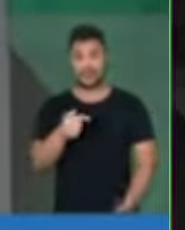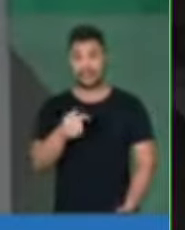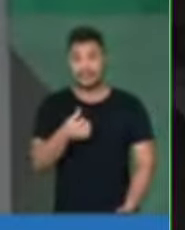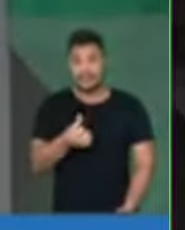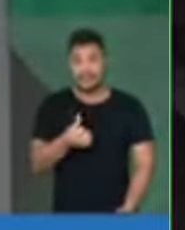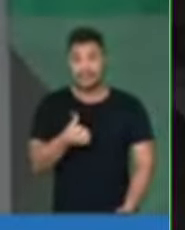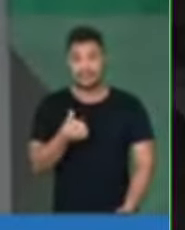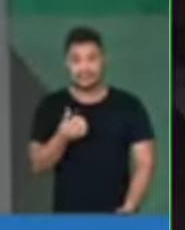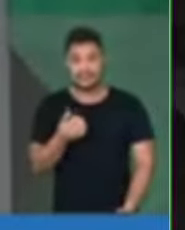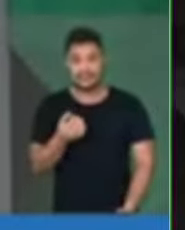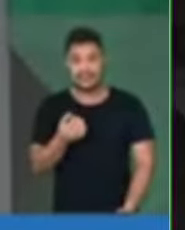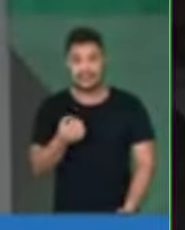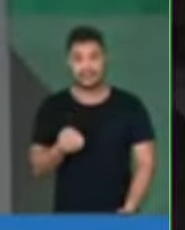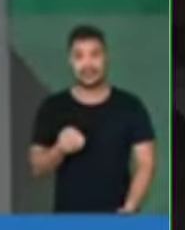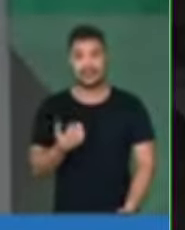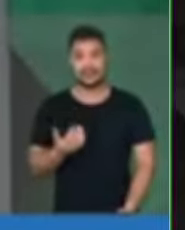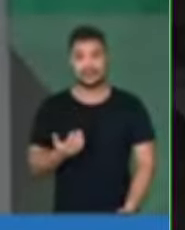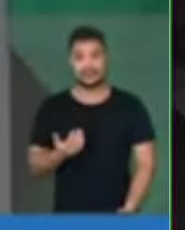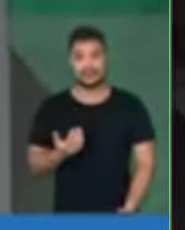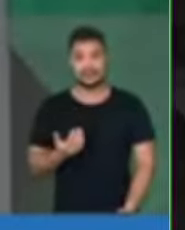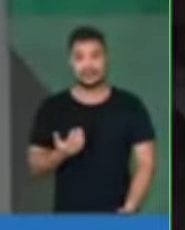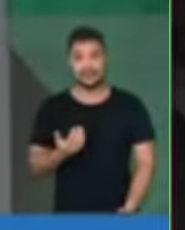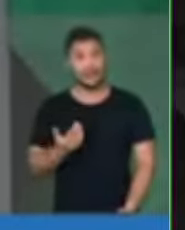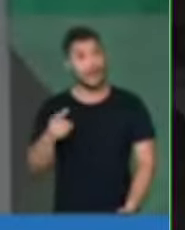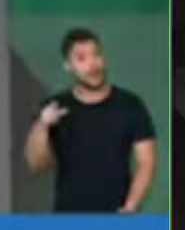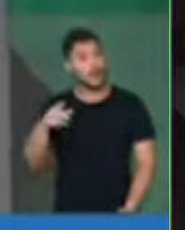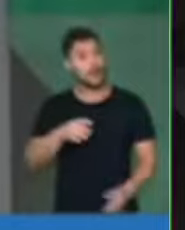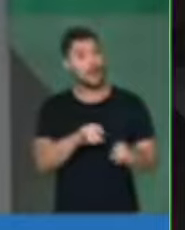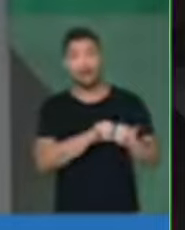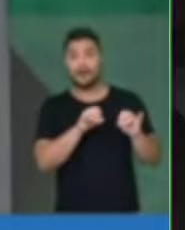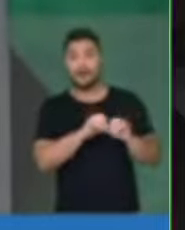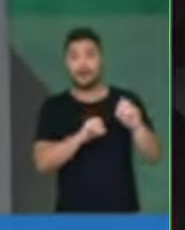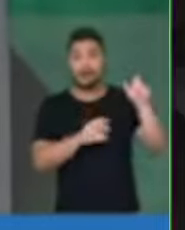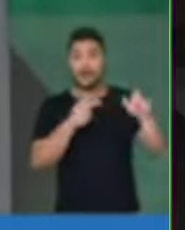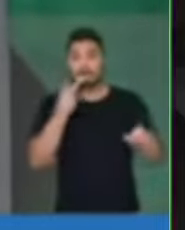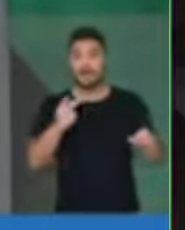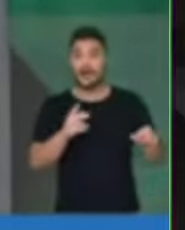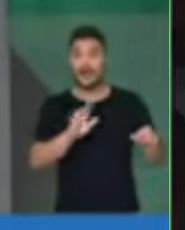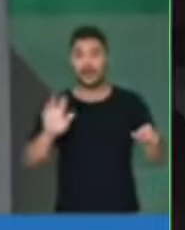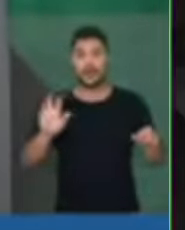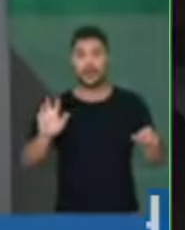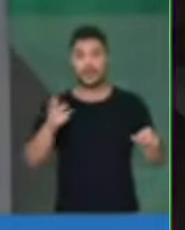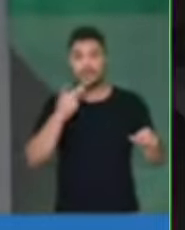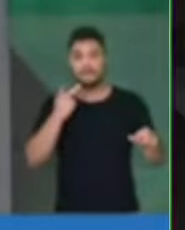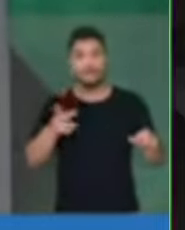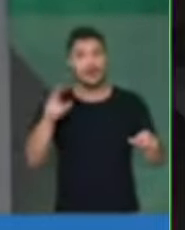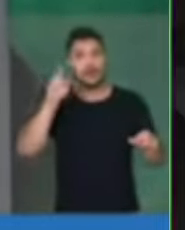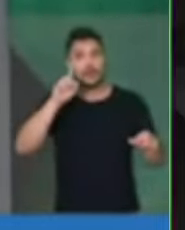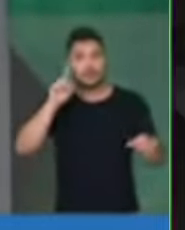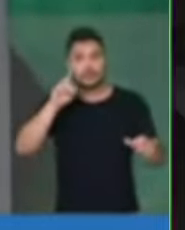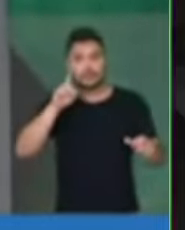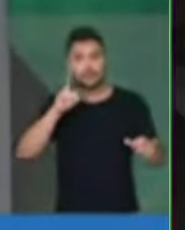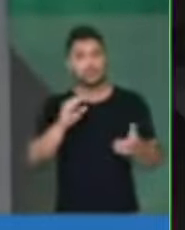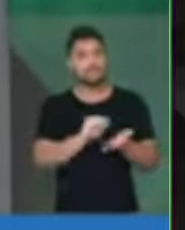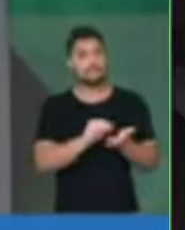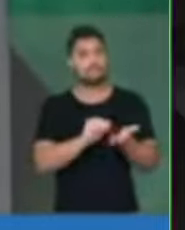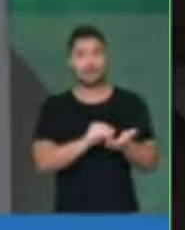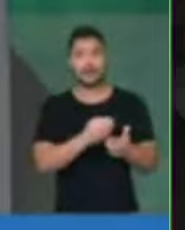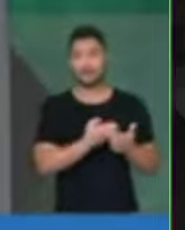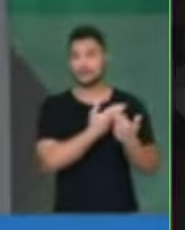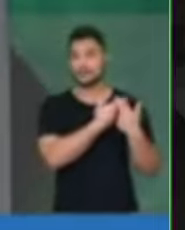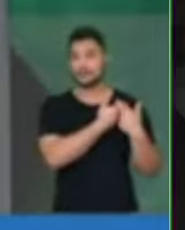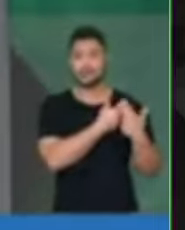5,60? 5,60! Com as besteiras que o Lula fala diariamente, com as